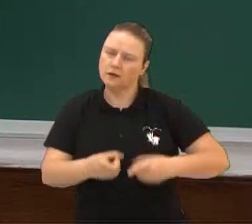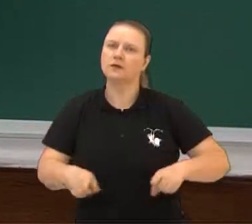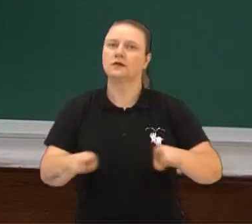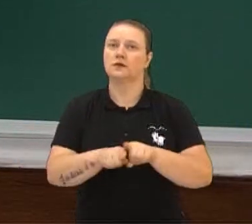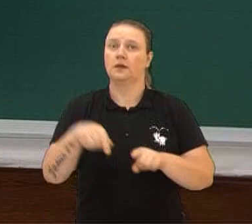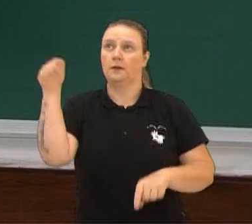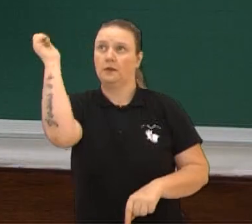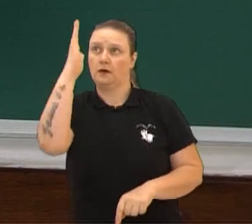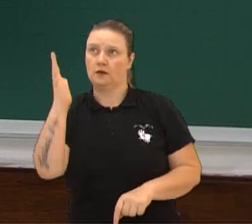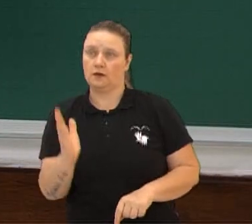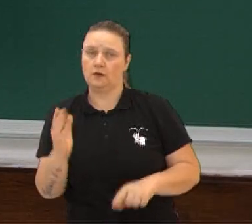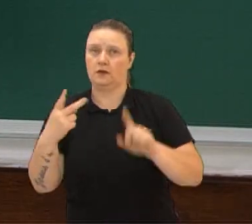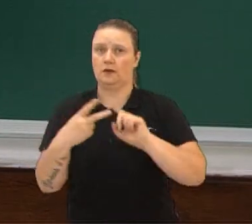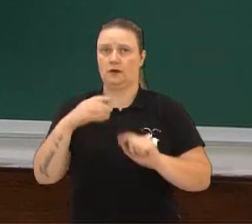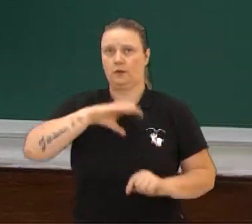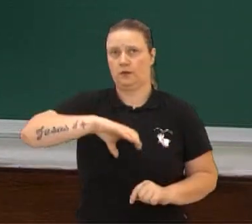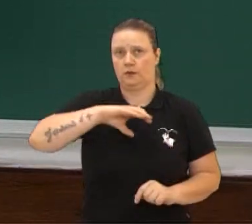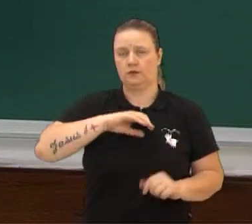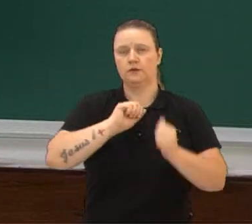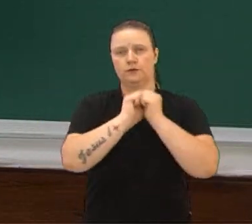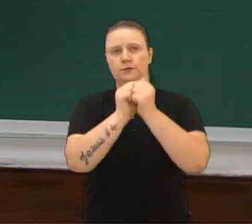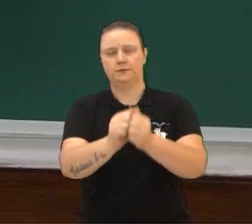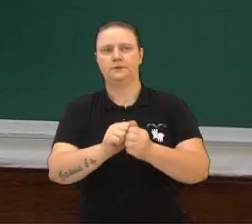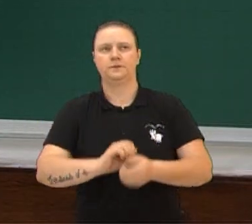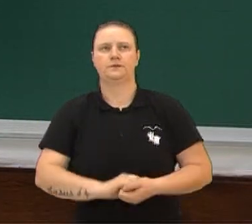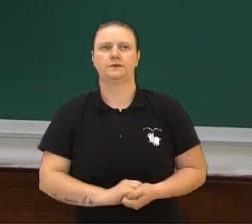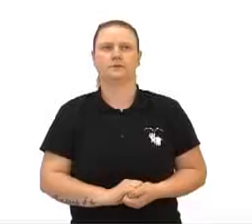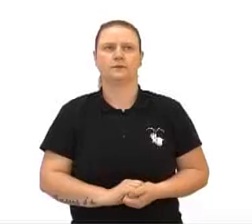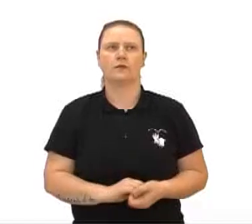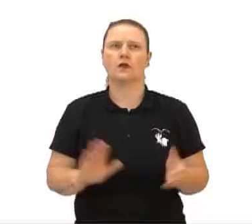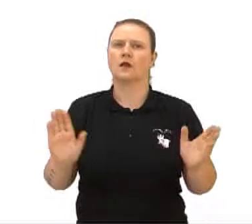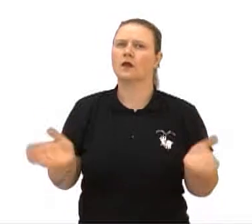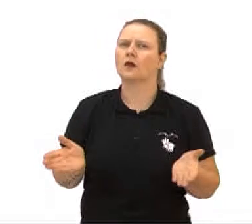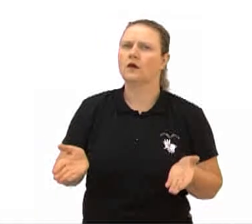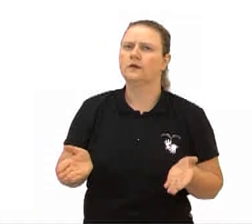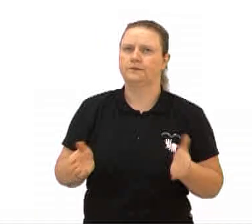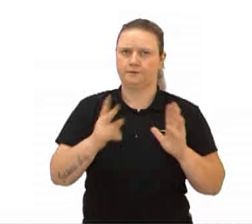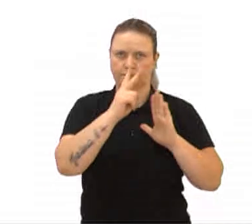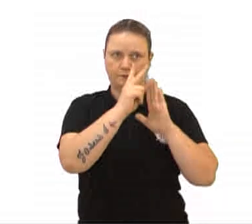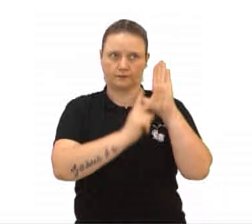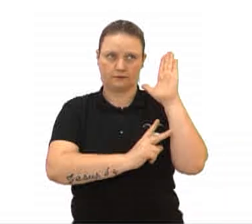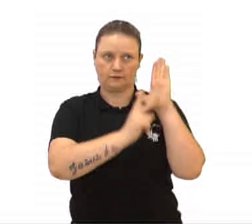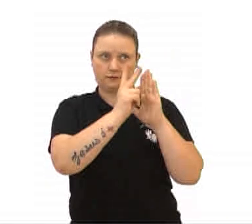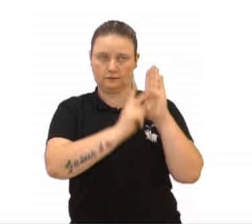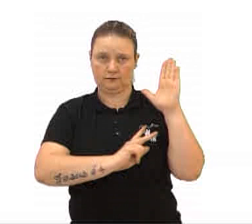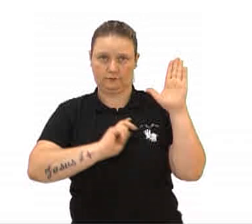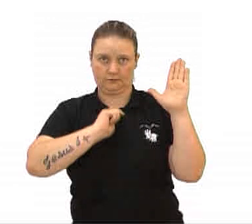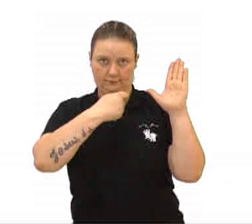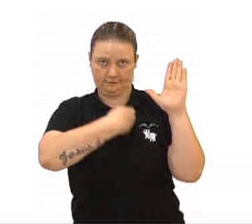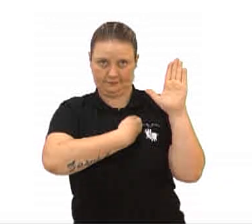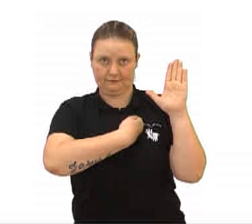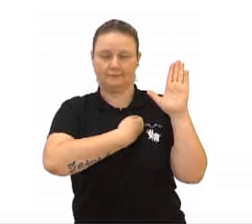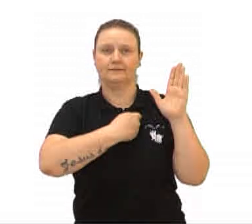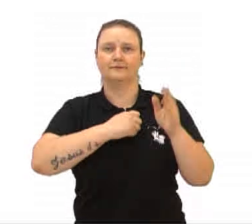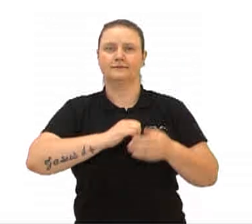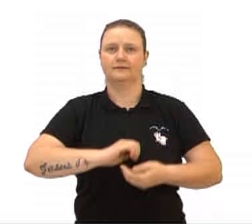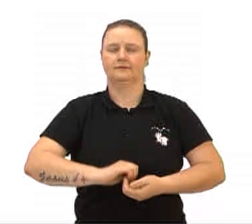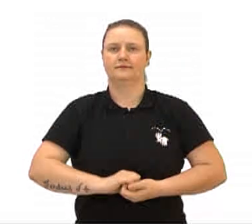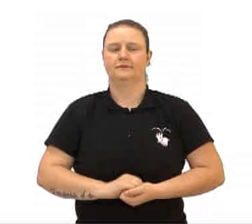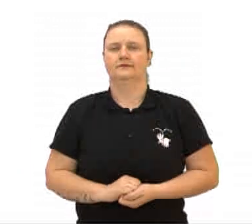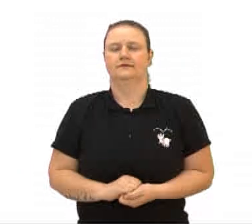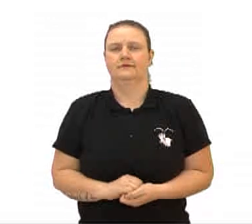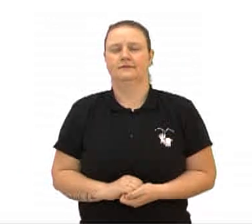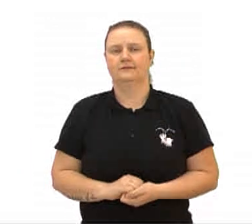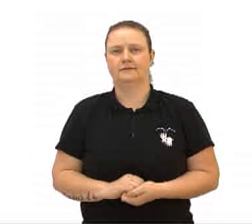Portugal estão inclusos na canção. Então, se o espanhol é o idioma oficial da maioria dos países